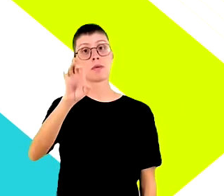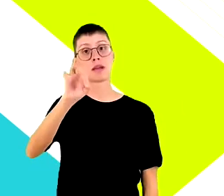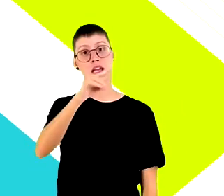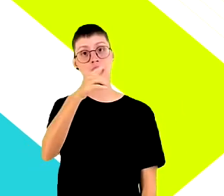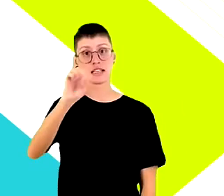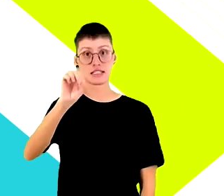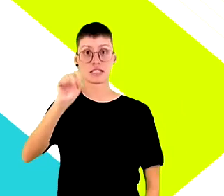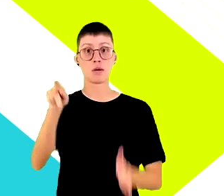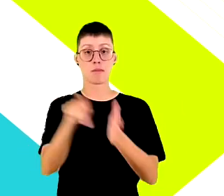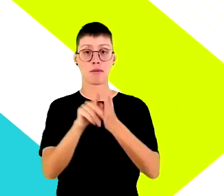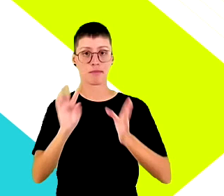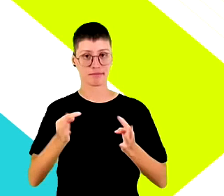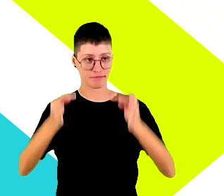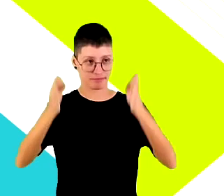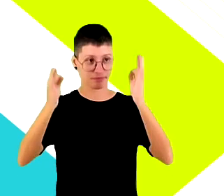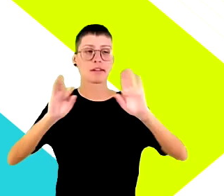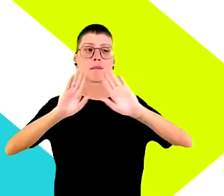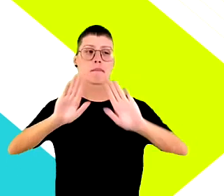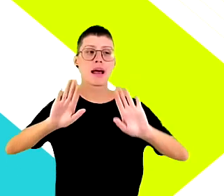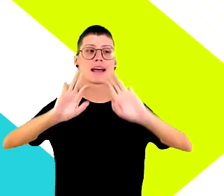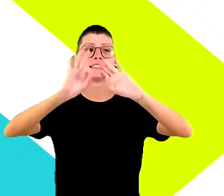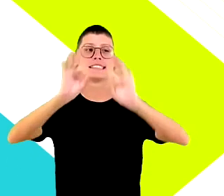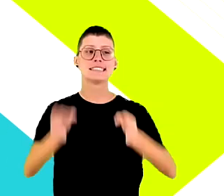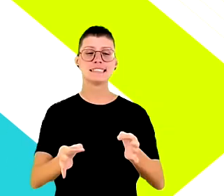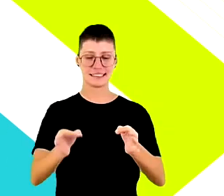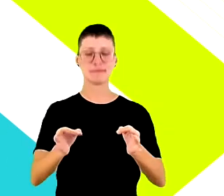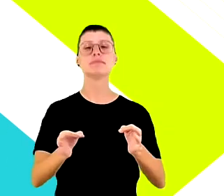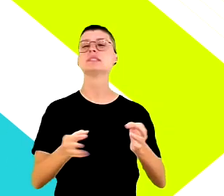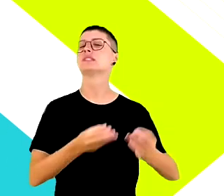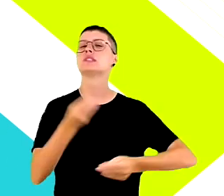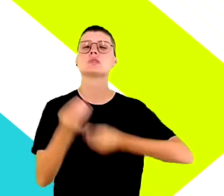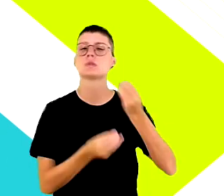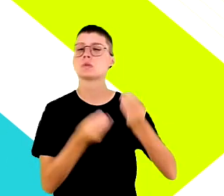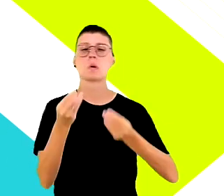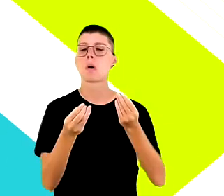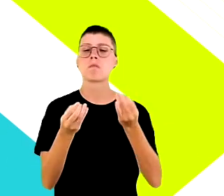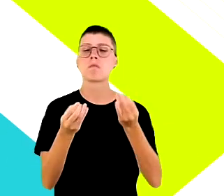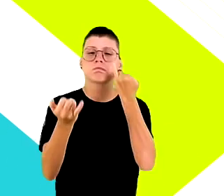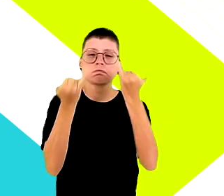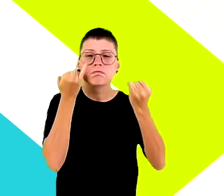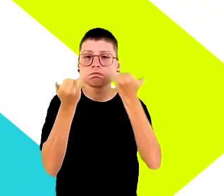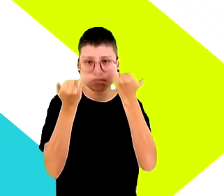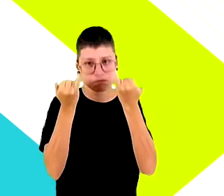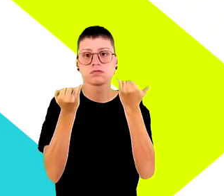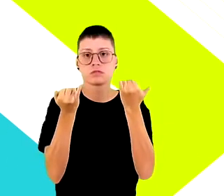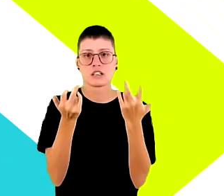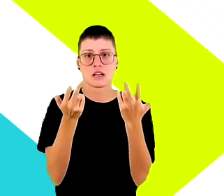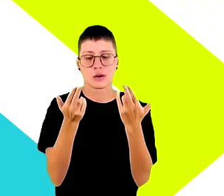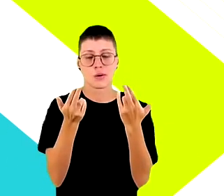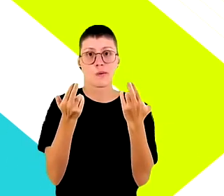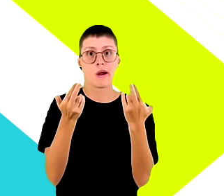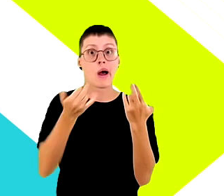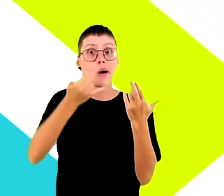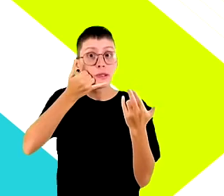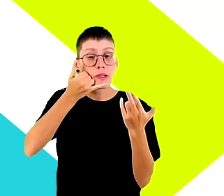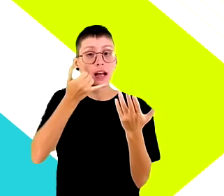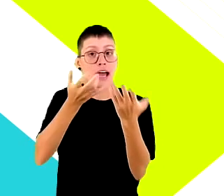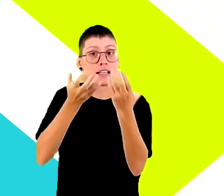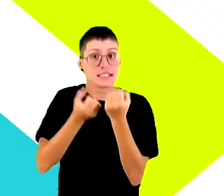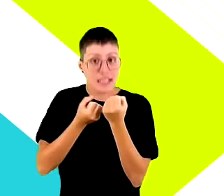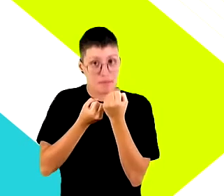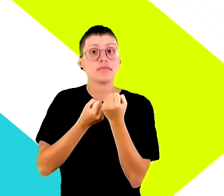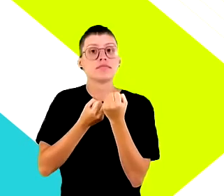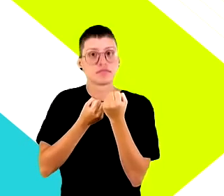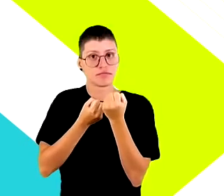tecnológica, porém simples, a qual ela é recebida numa caixa, como se fosse um celular. Encaixou,